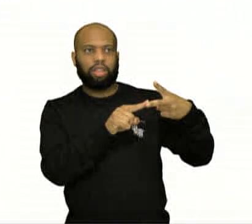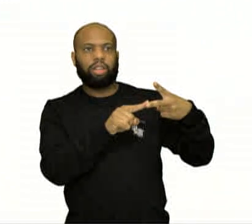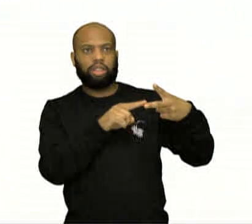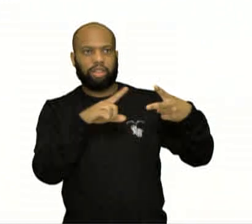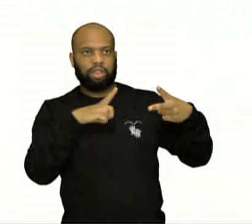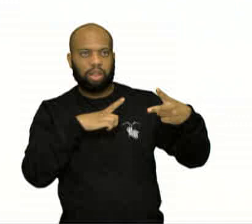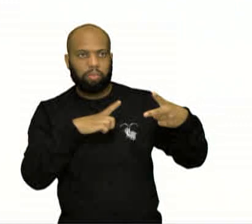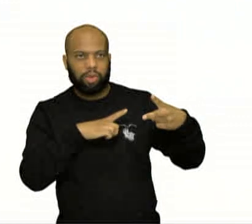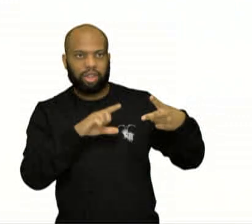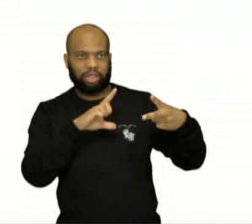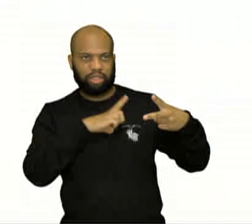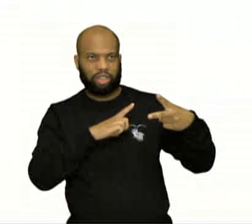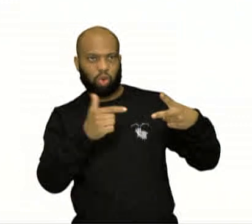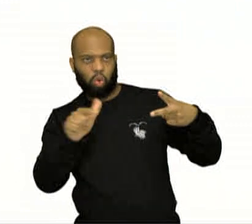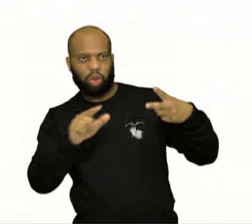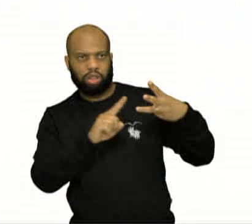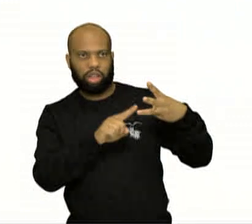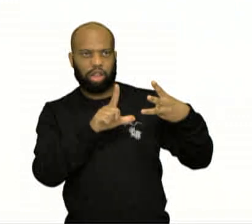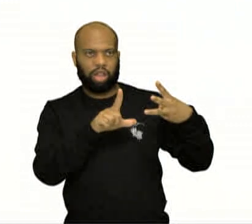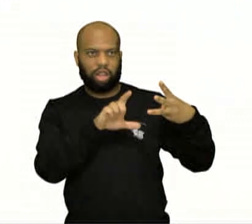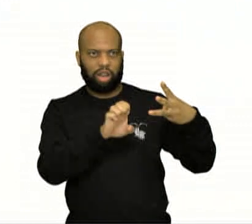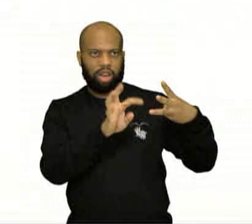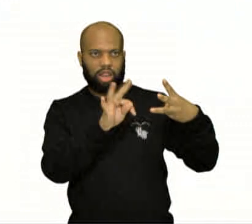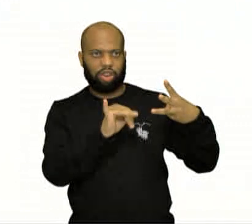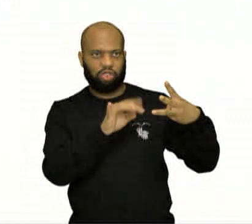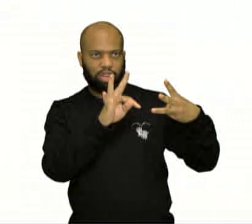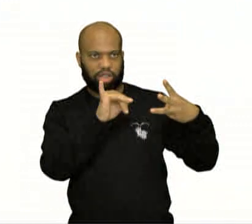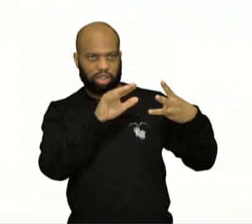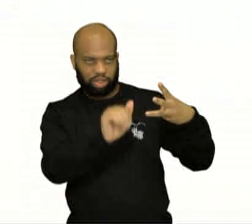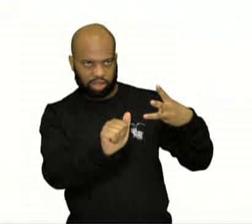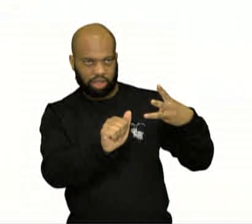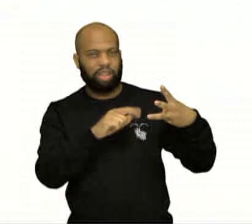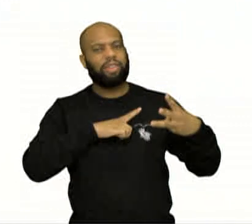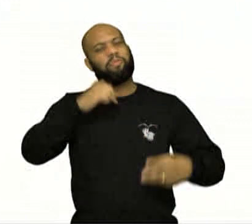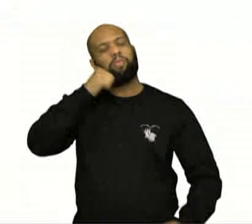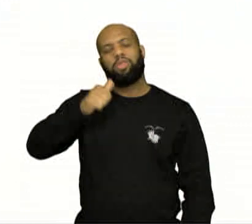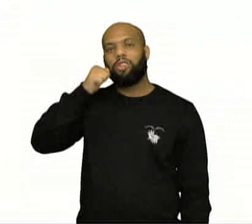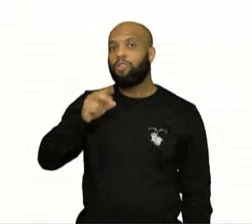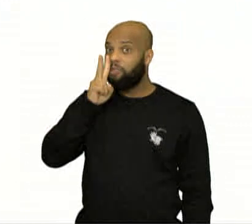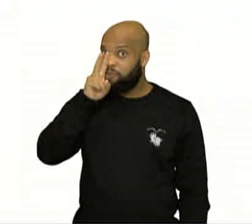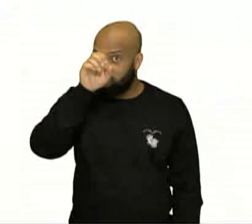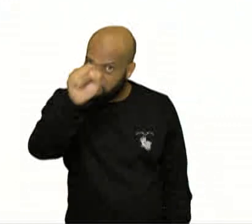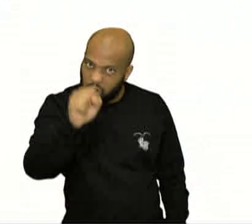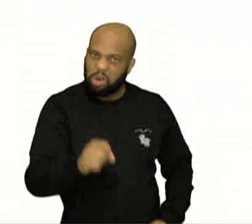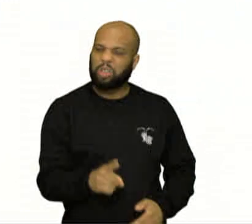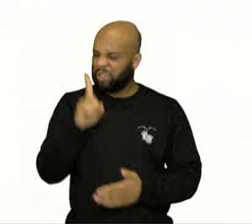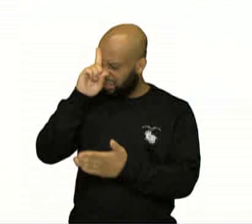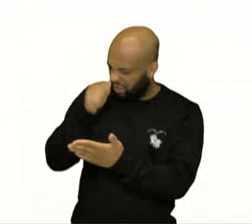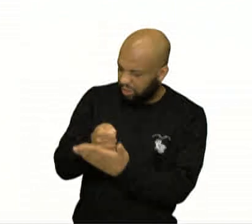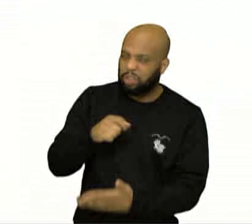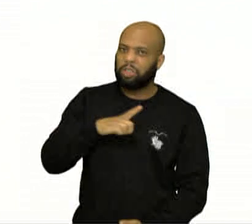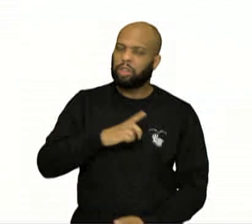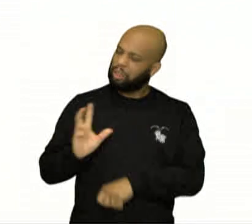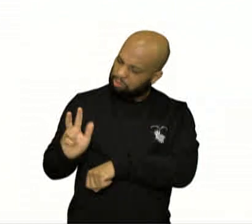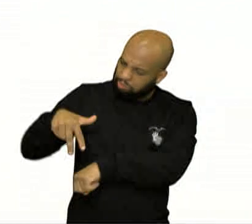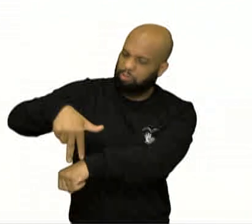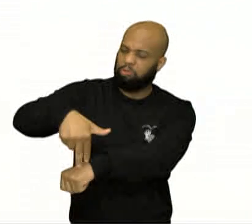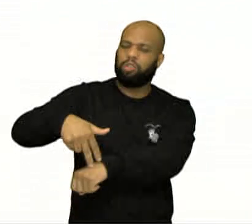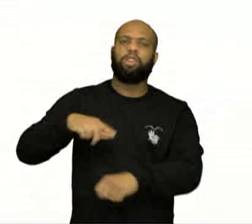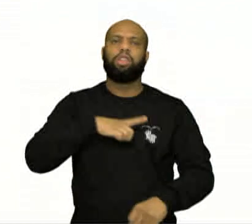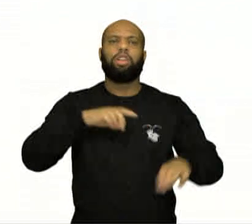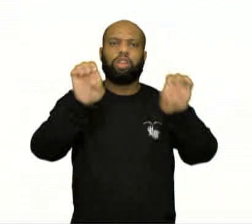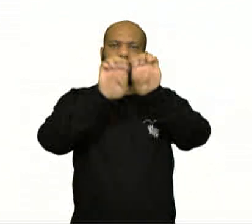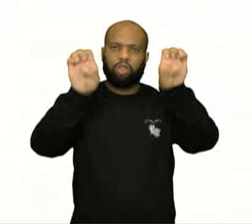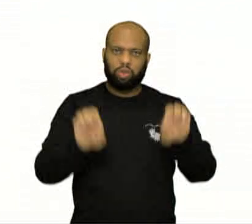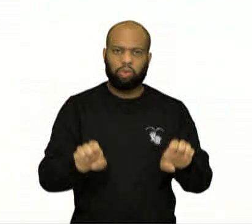Letitia Wright. O filme traz mulheres fortes e decididas, com posição de destaque na estrutura